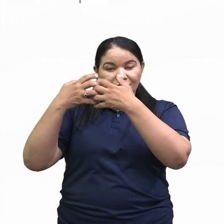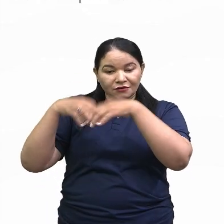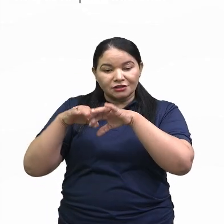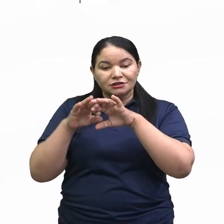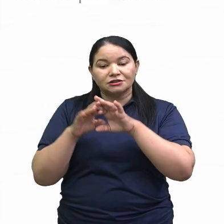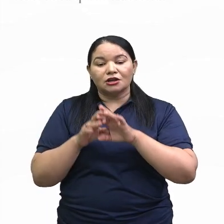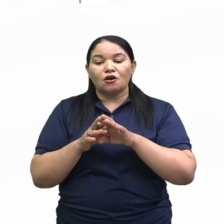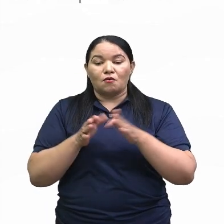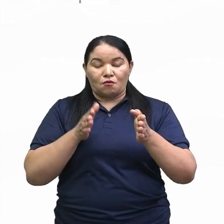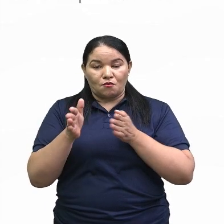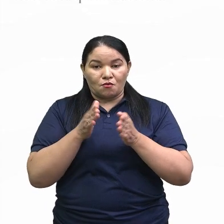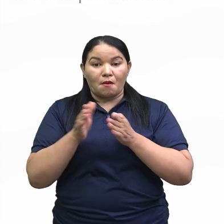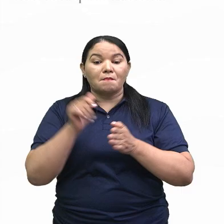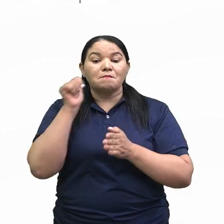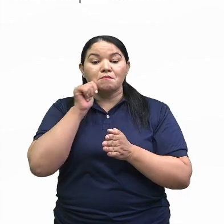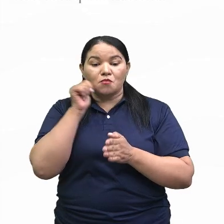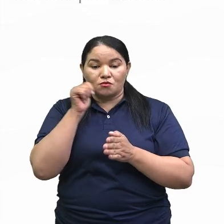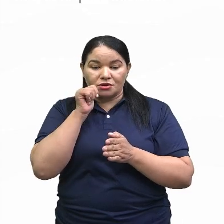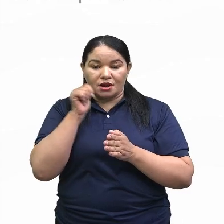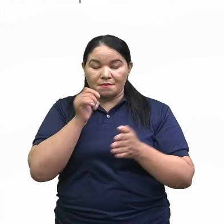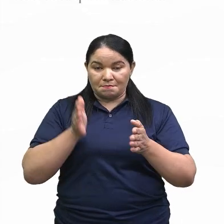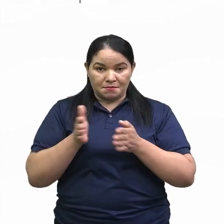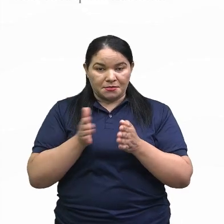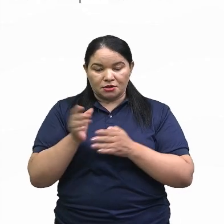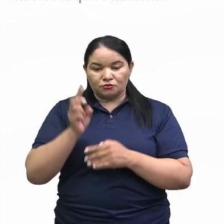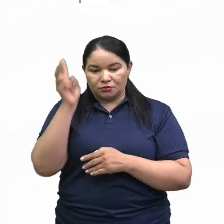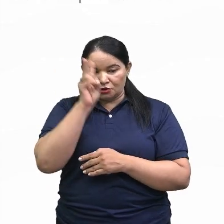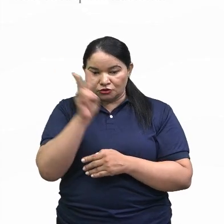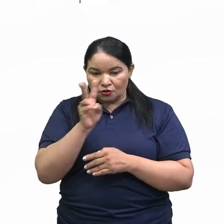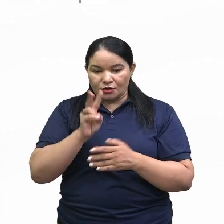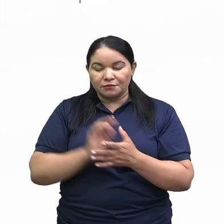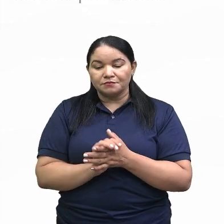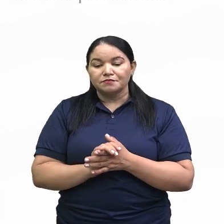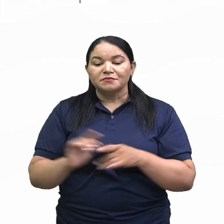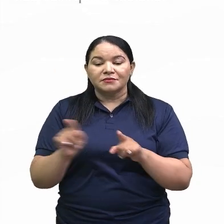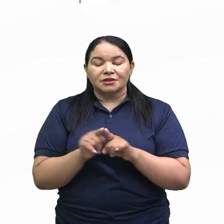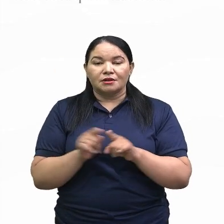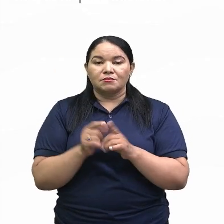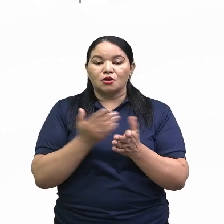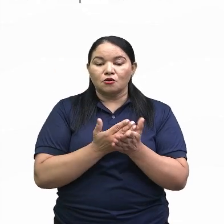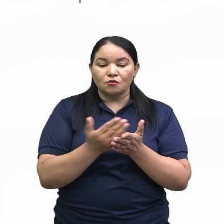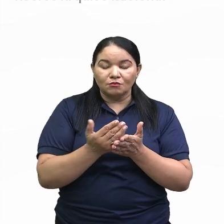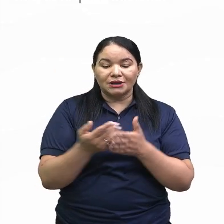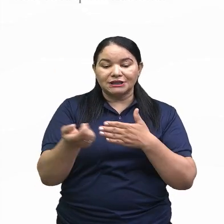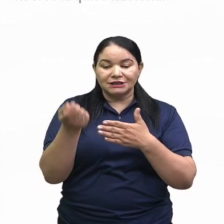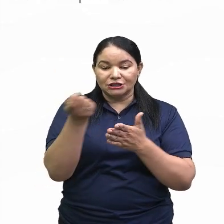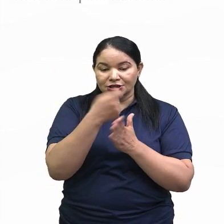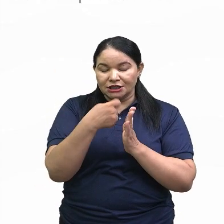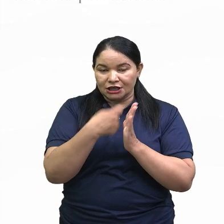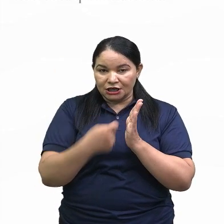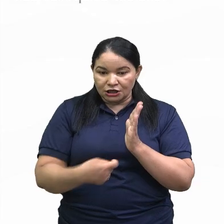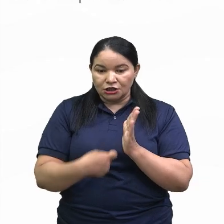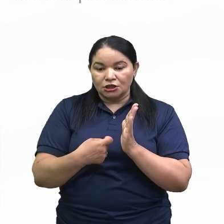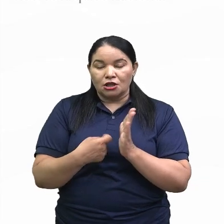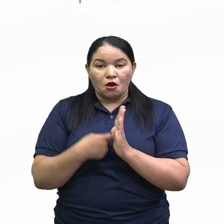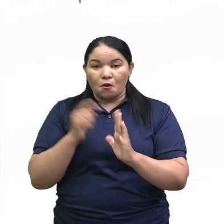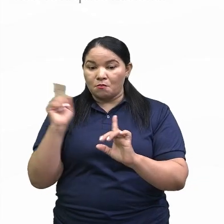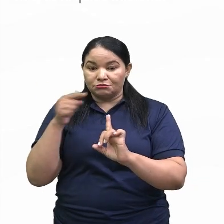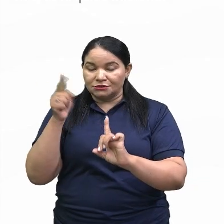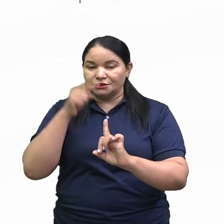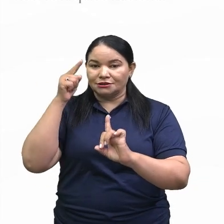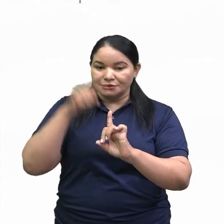informação, da condição da mulher nesse período histórico, a partir de uma escrita objetiva, por isso que